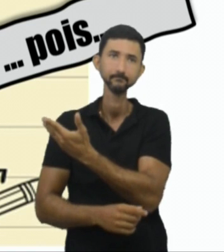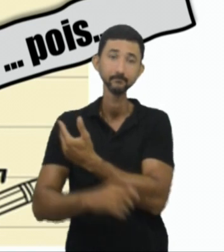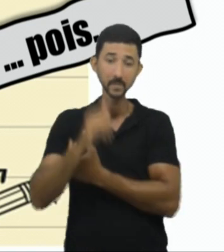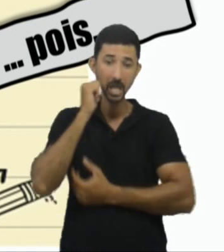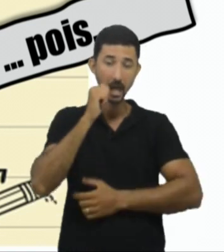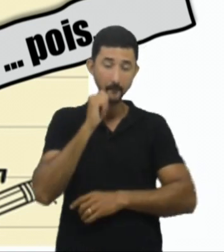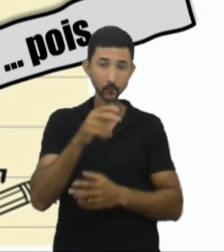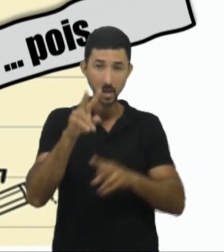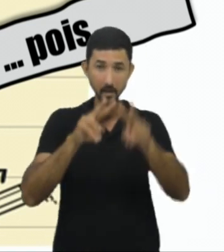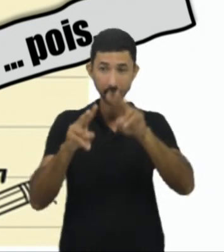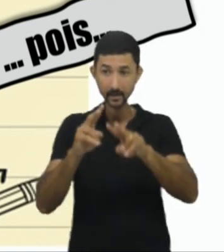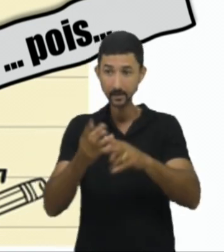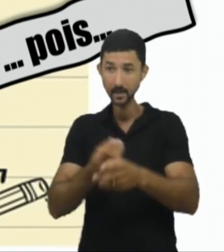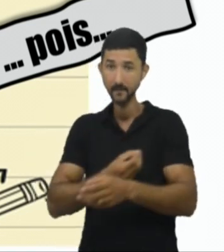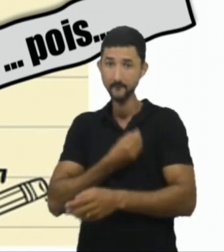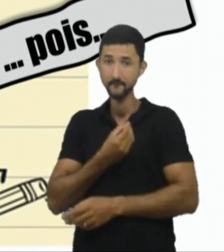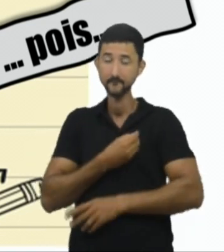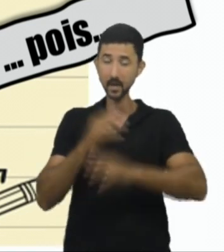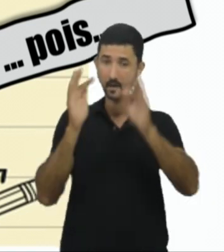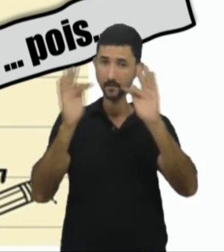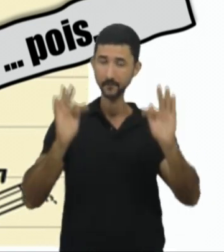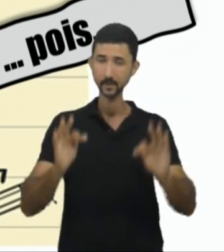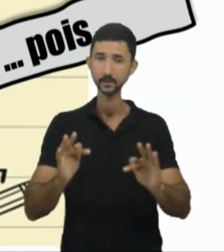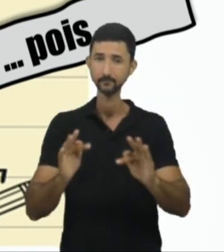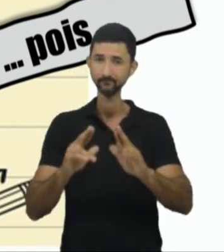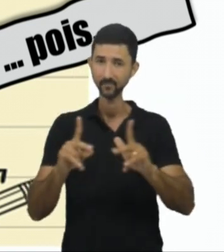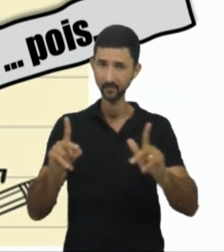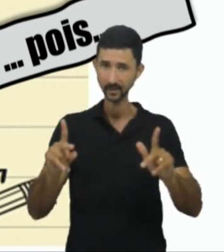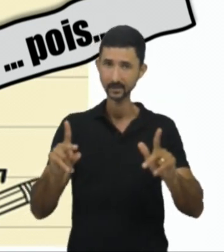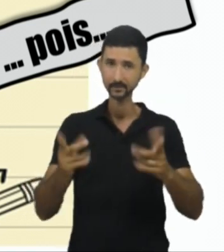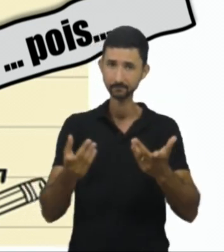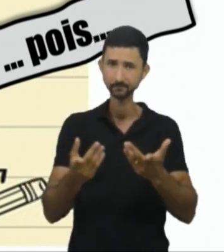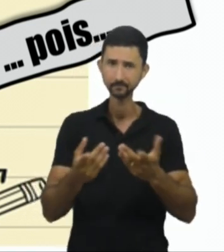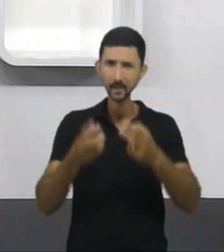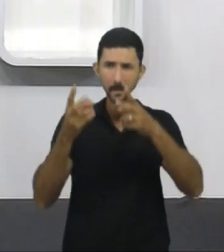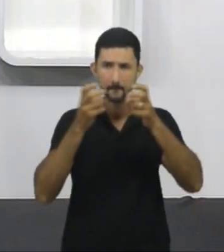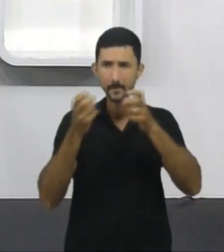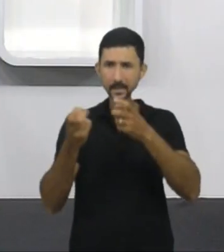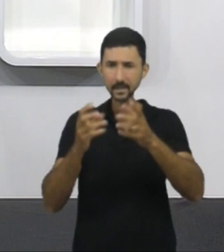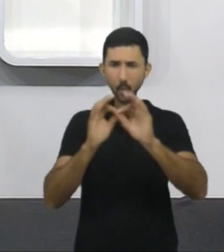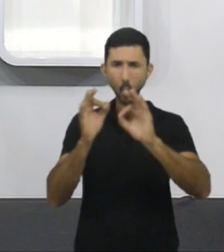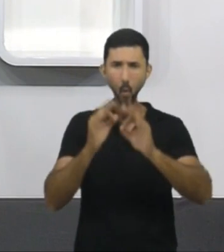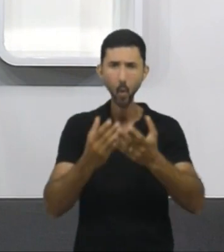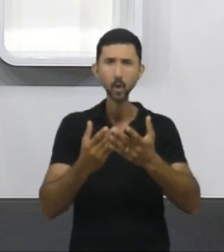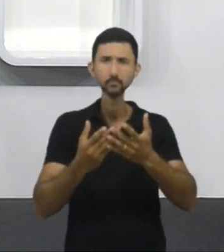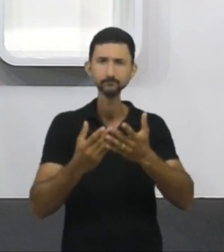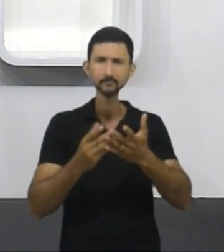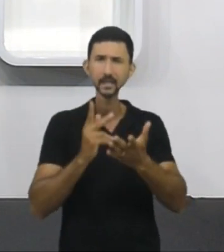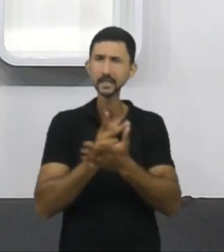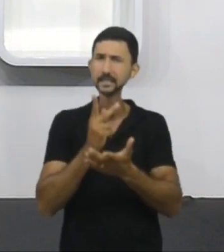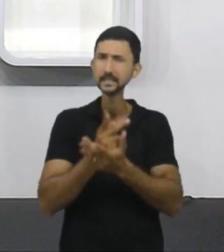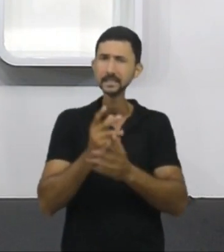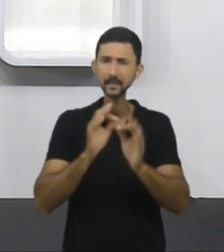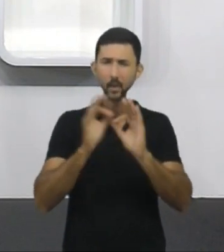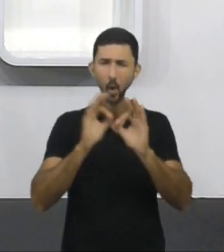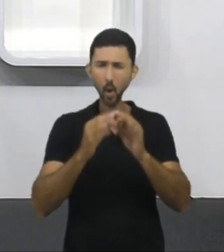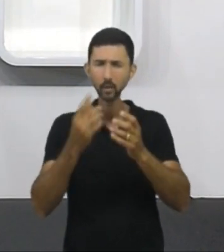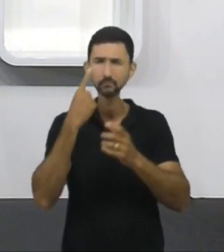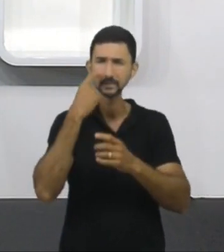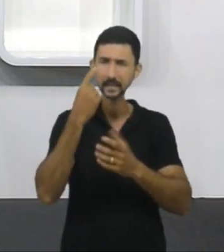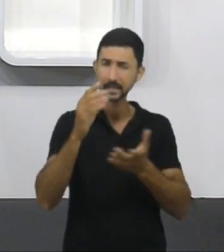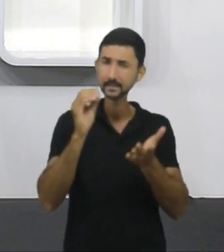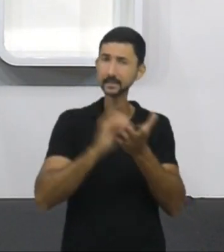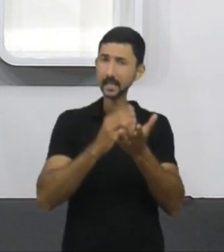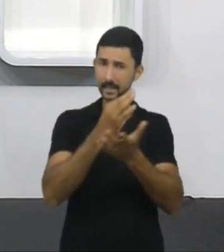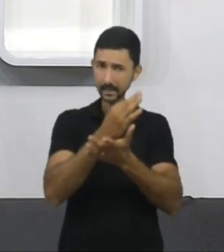pois enxergava a vida diferente. Você percebeu como os articuladores do discurso, eles sempre vão ter papéis muito